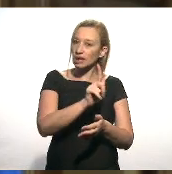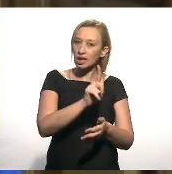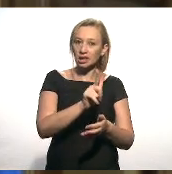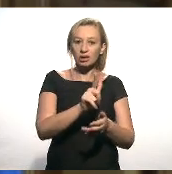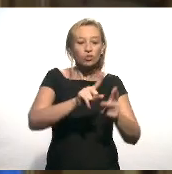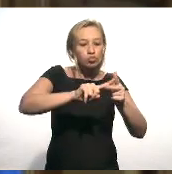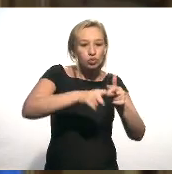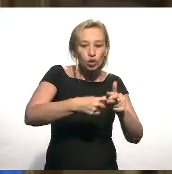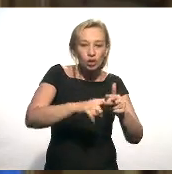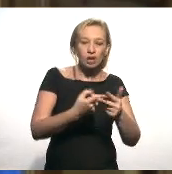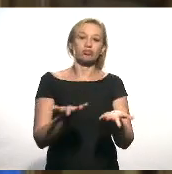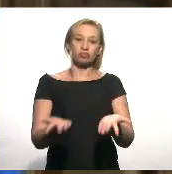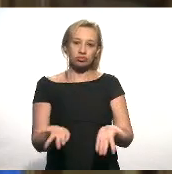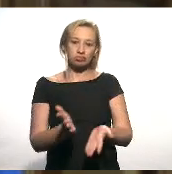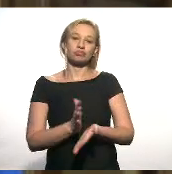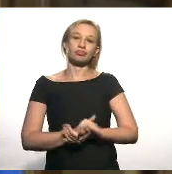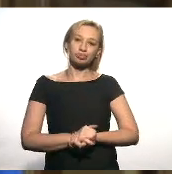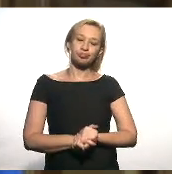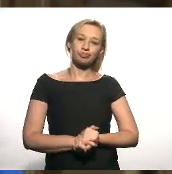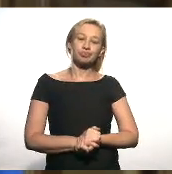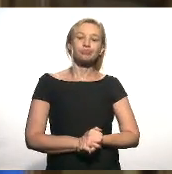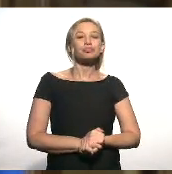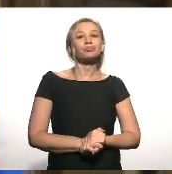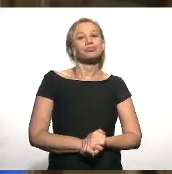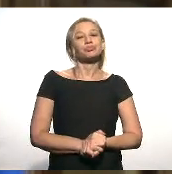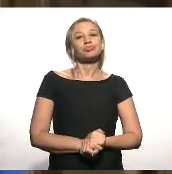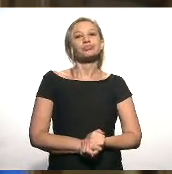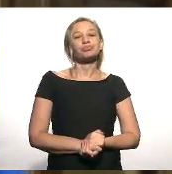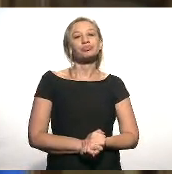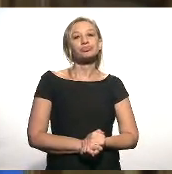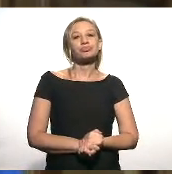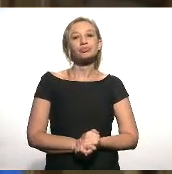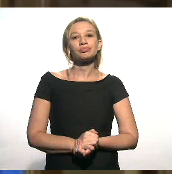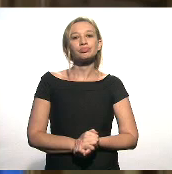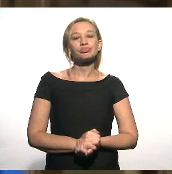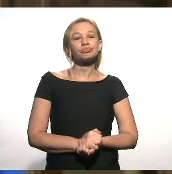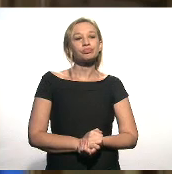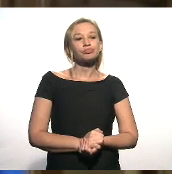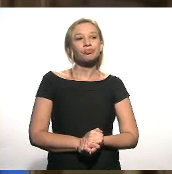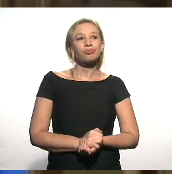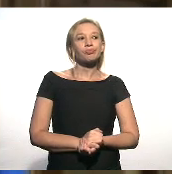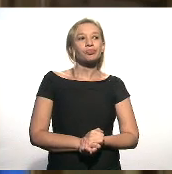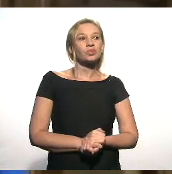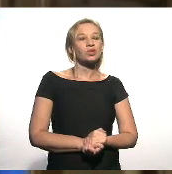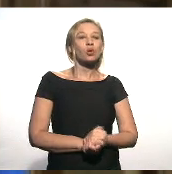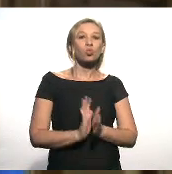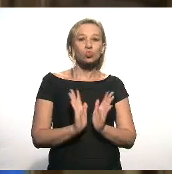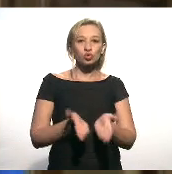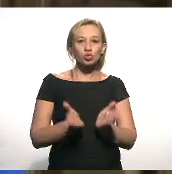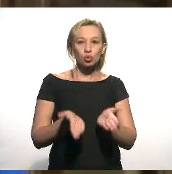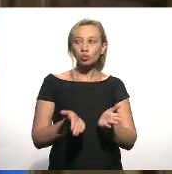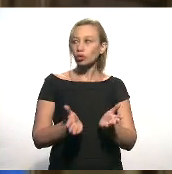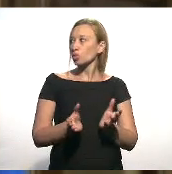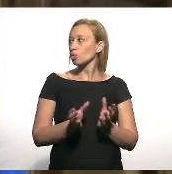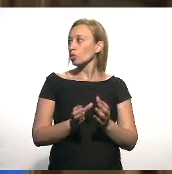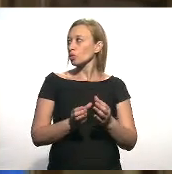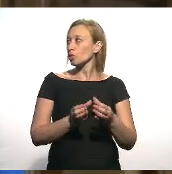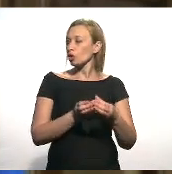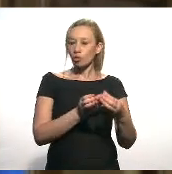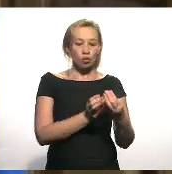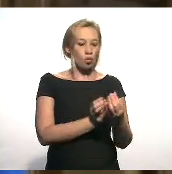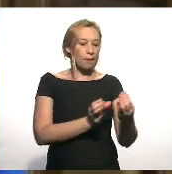da economia informal, da economia subterrânea. E hoje, com a maquininha, até